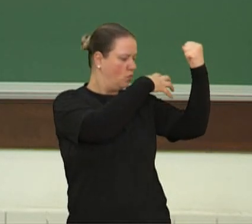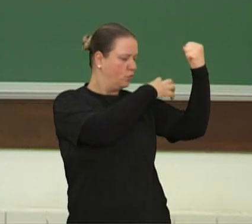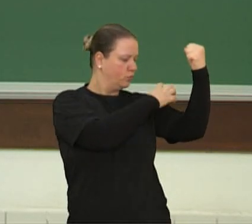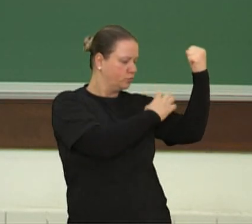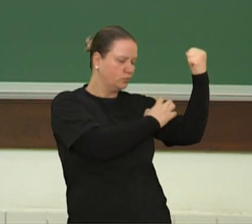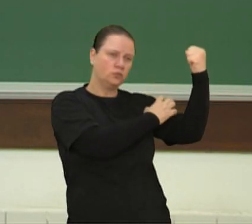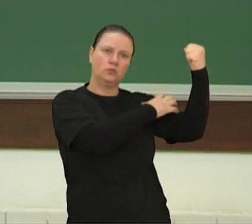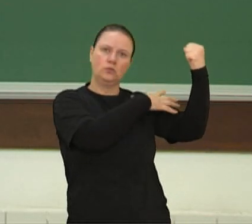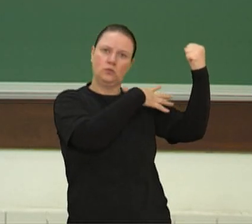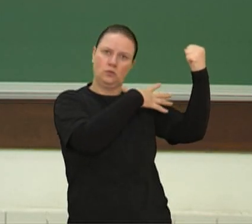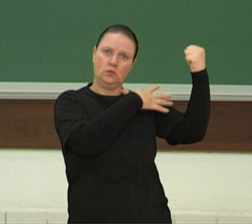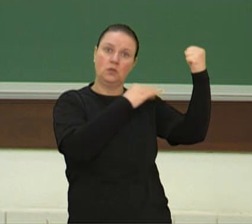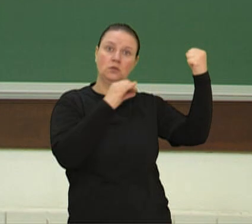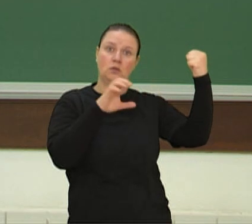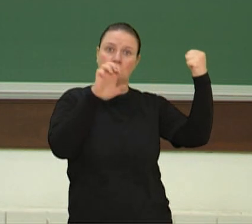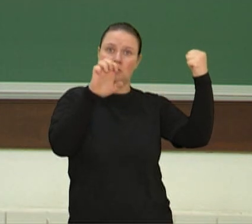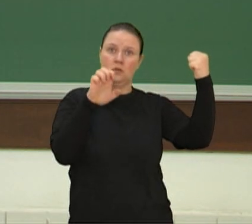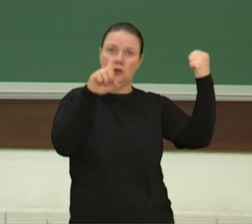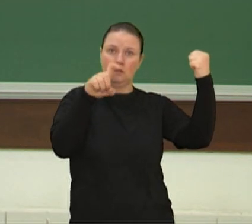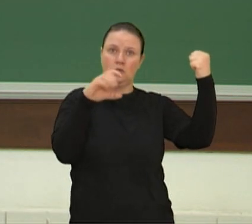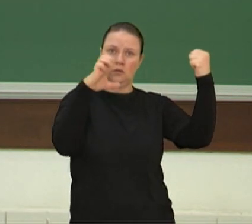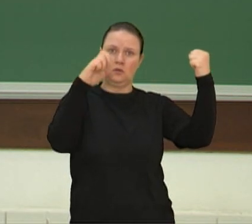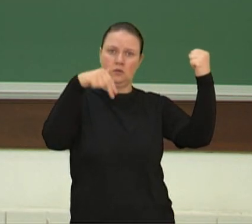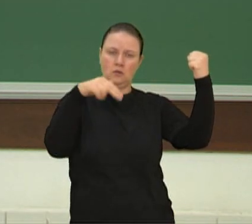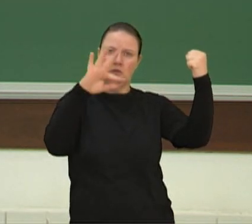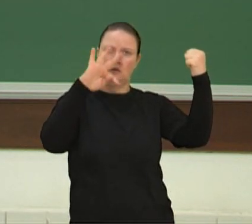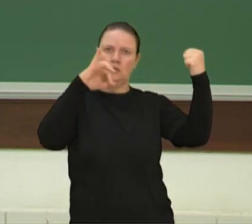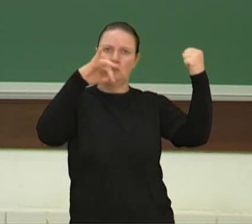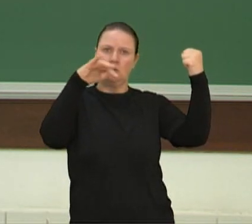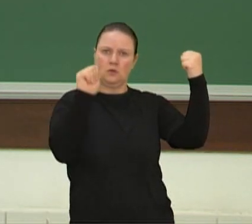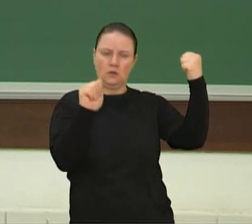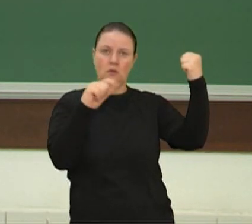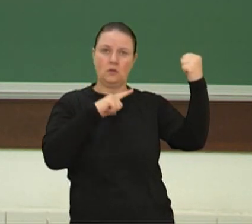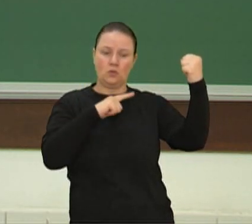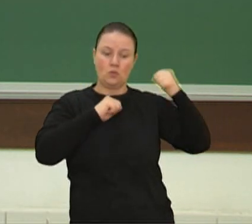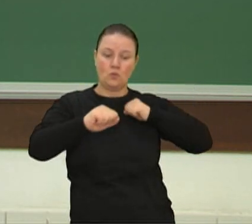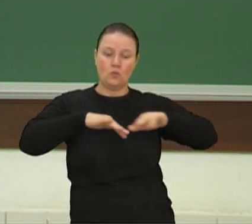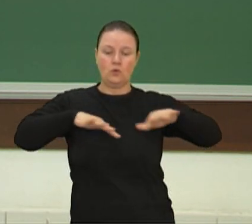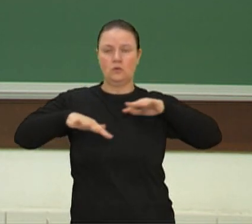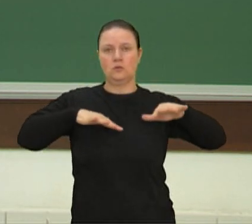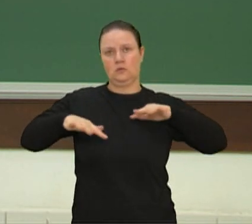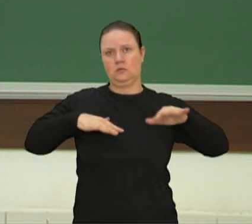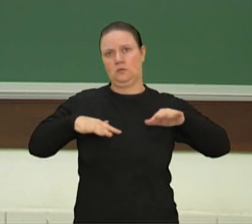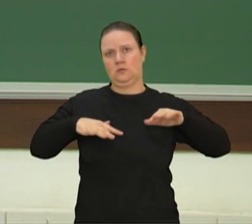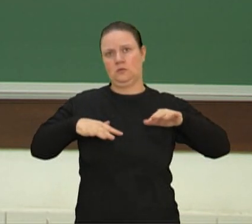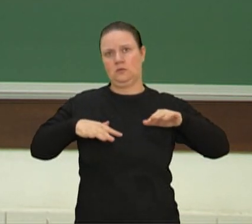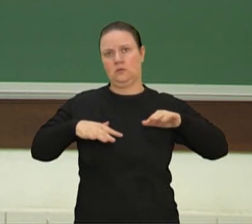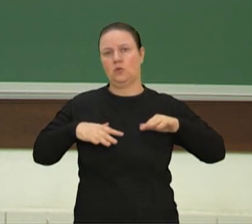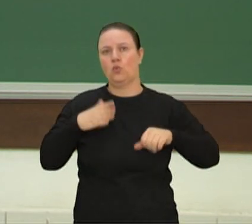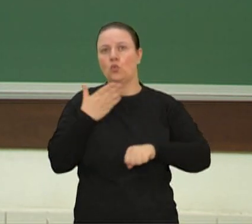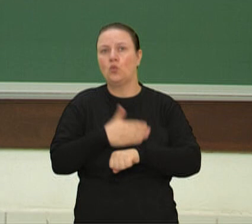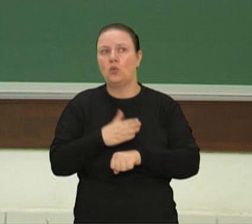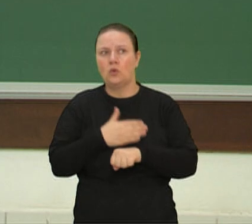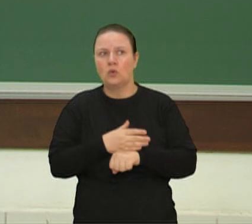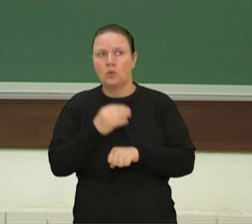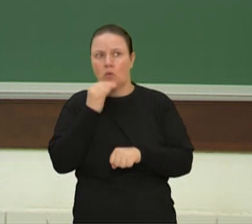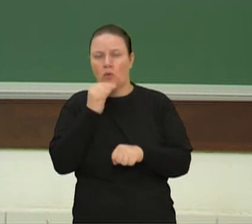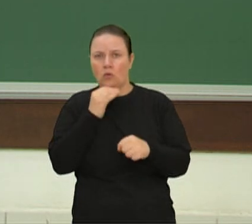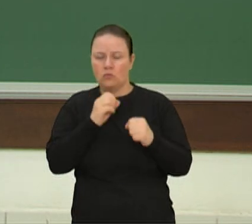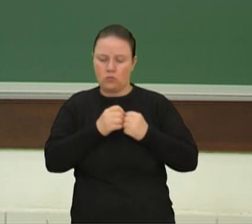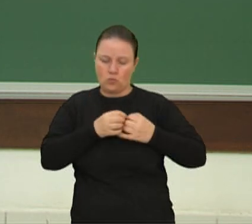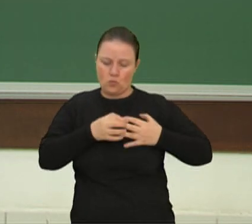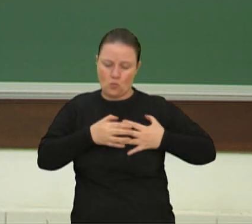uma contração excêntrica. Esse grupo de movimentos, então, quando eu faço a união da